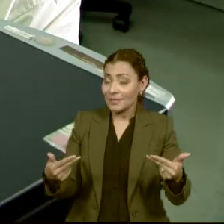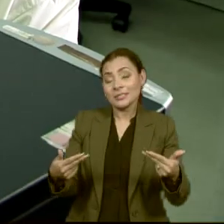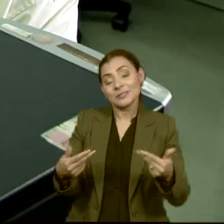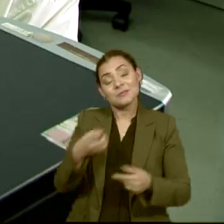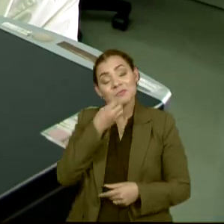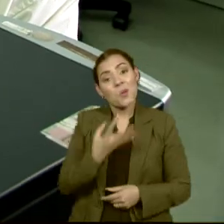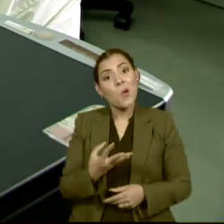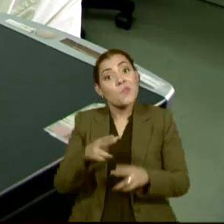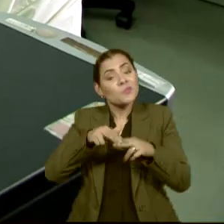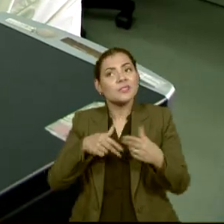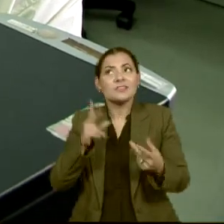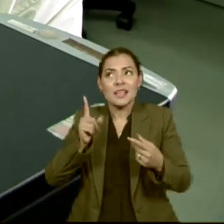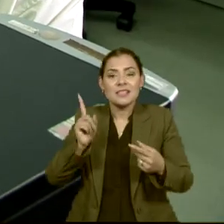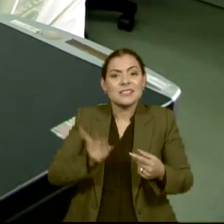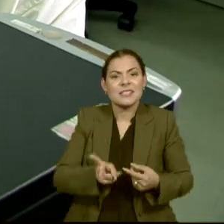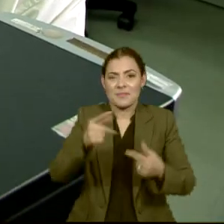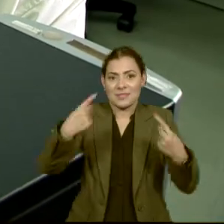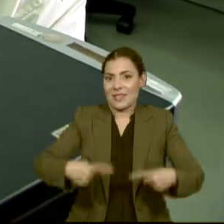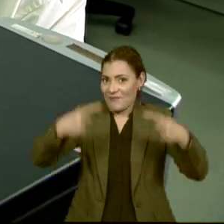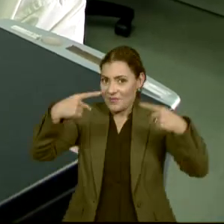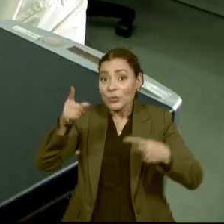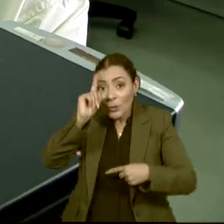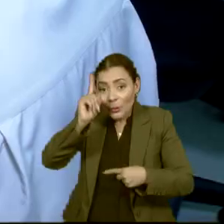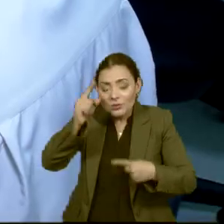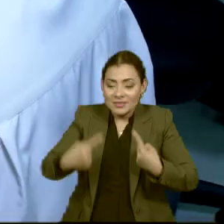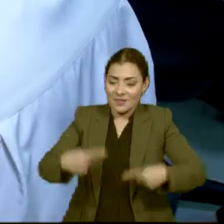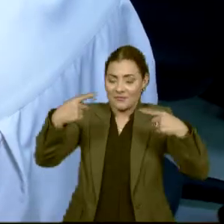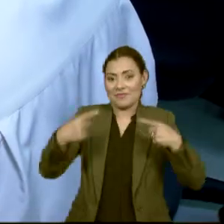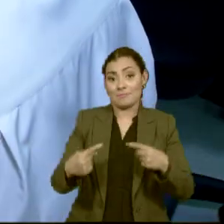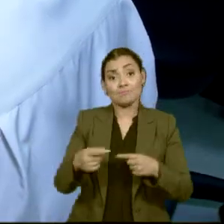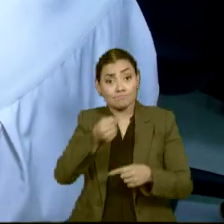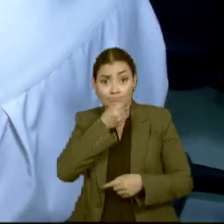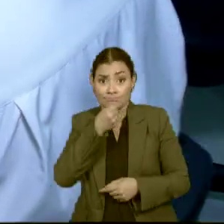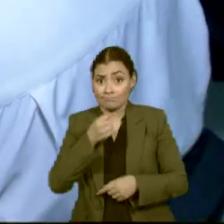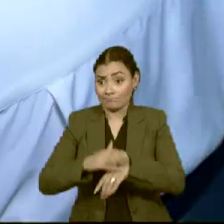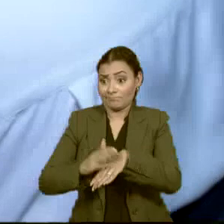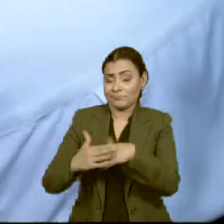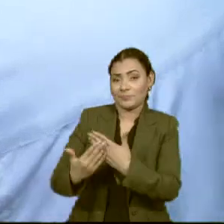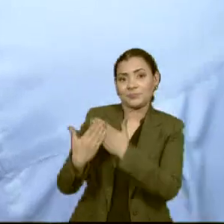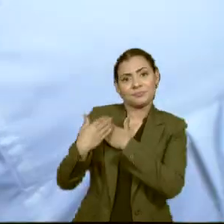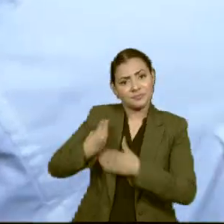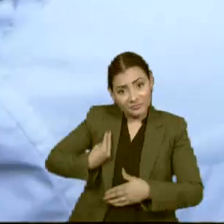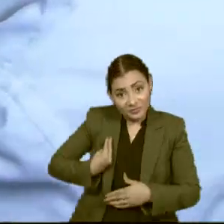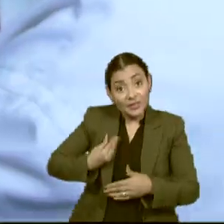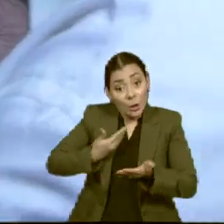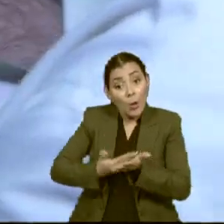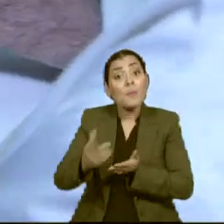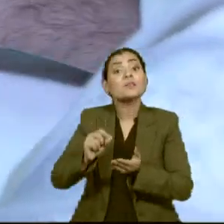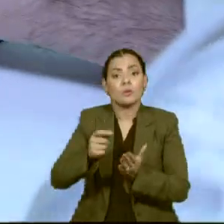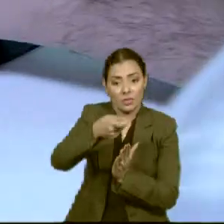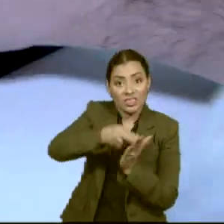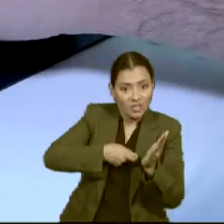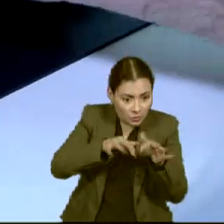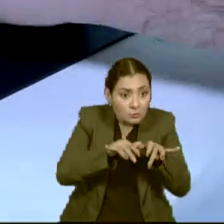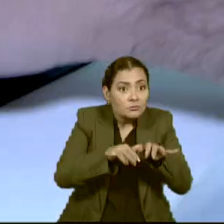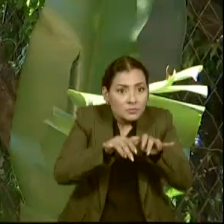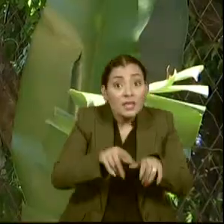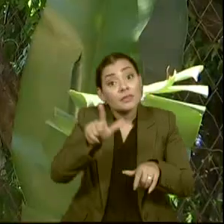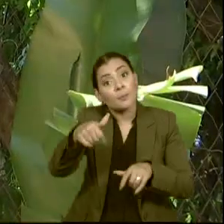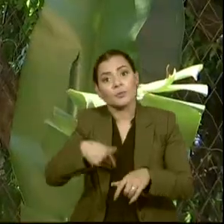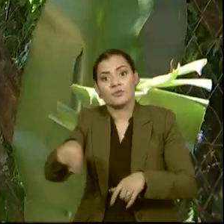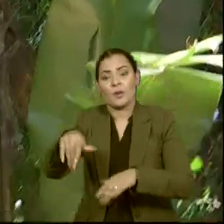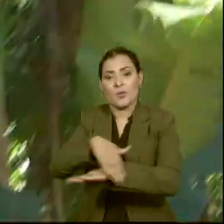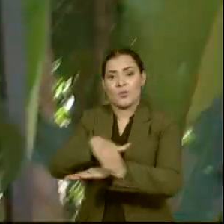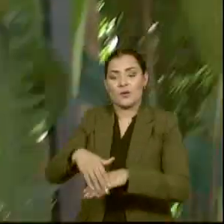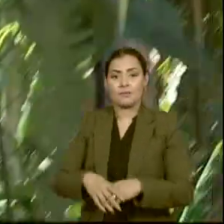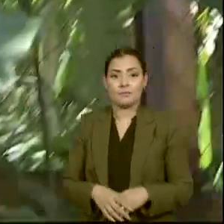e, portanto, é sempre um desafio a cada dia. Para os repórteres, a vida começa aqui pegando a pauta e aí é rua. Essa